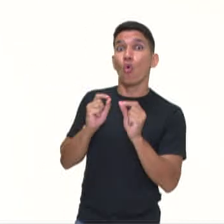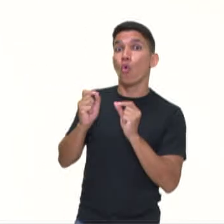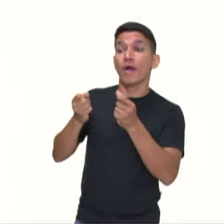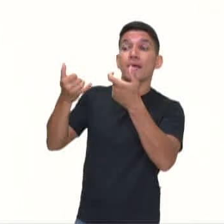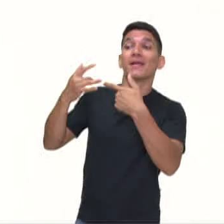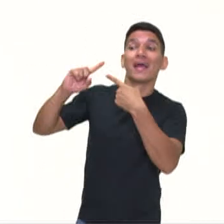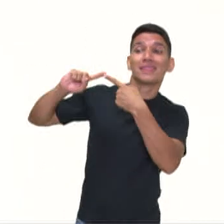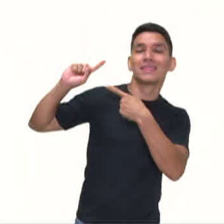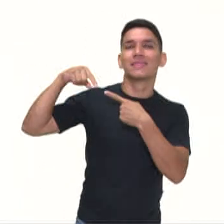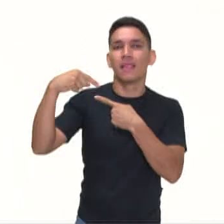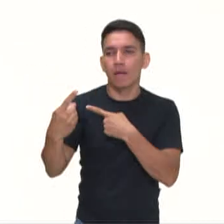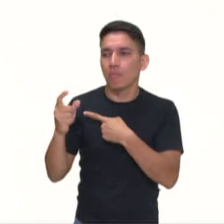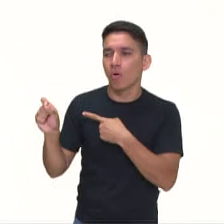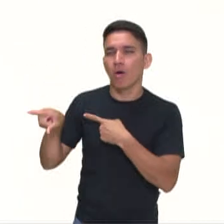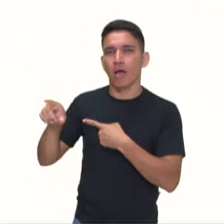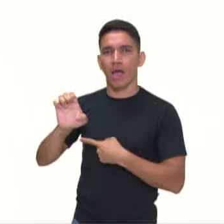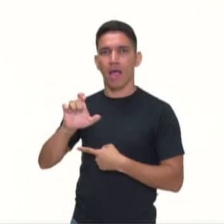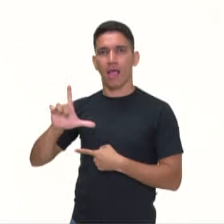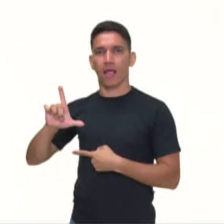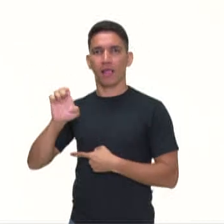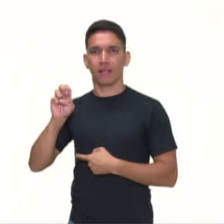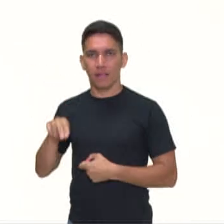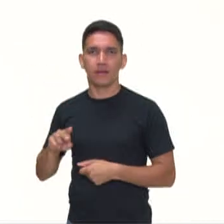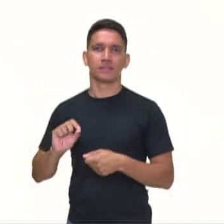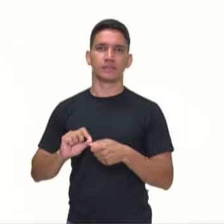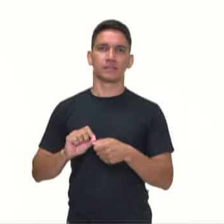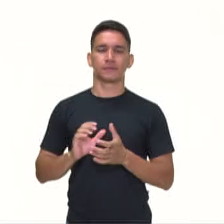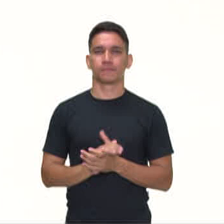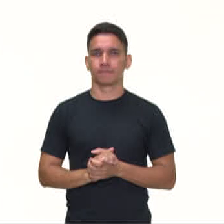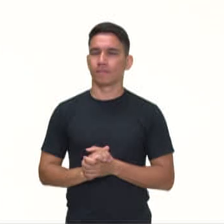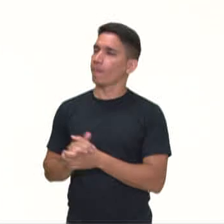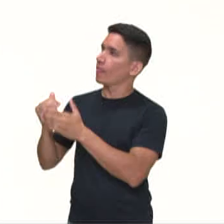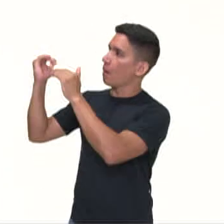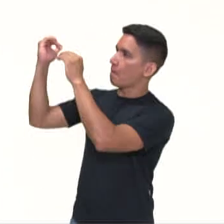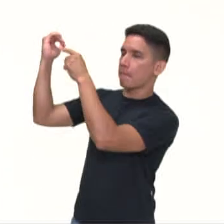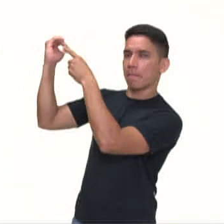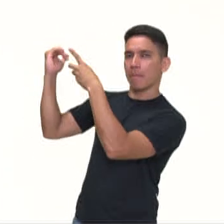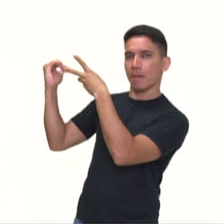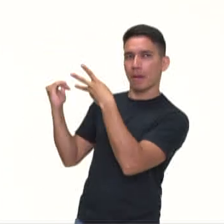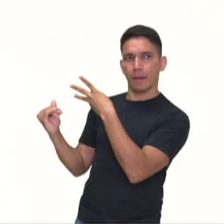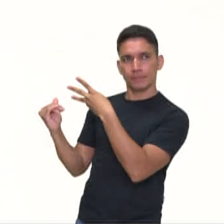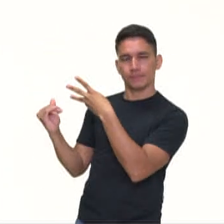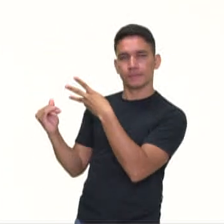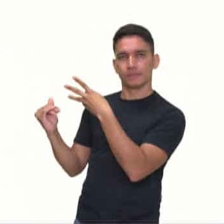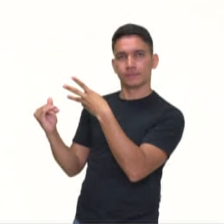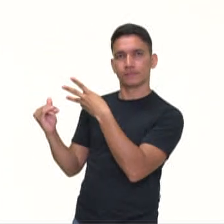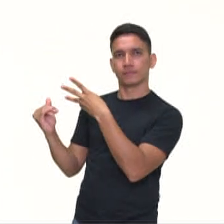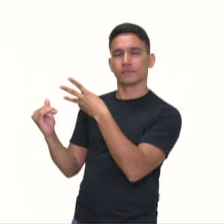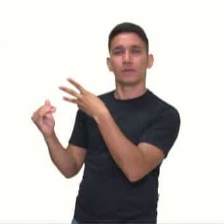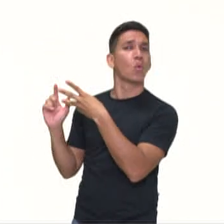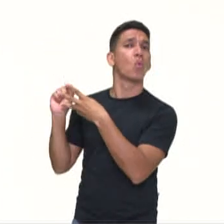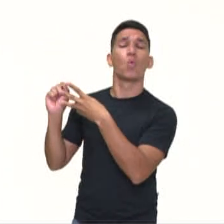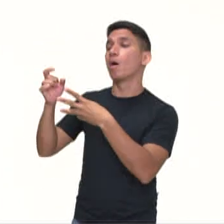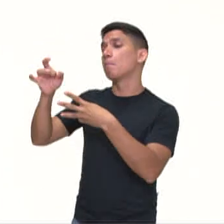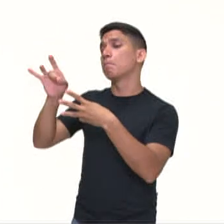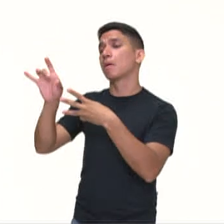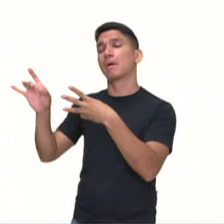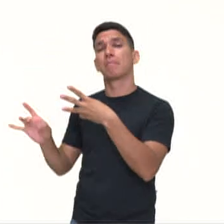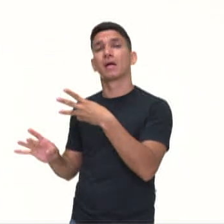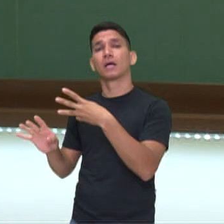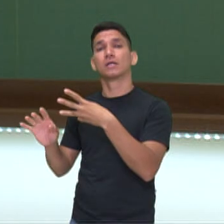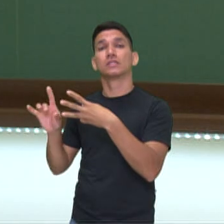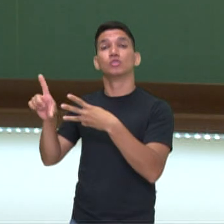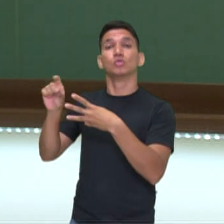depois? Ellen's feet will get cold and wet. Ellen's will lose her sled on the hill. Ou Ellen's friends will take off